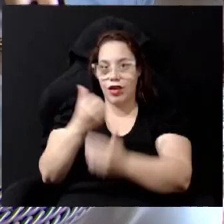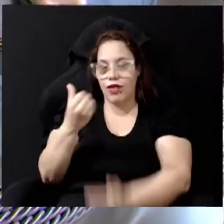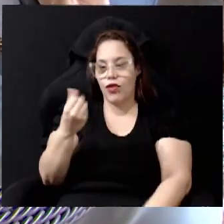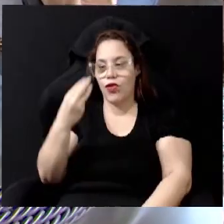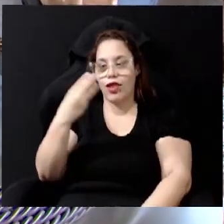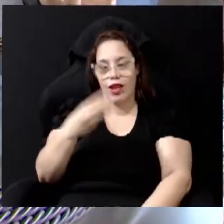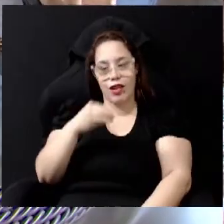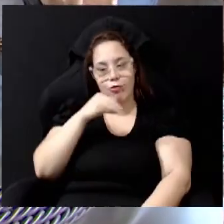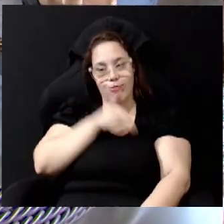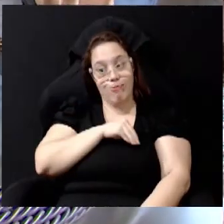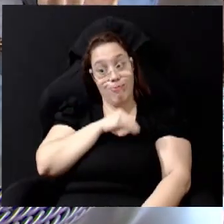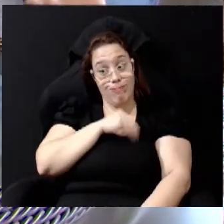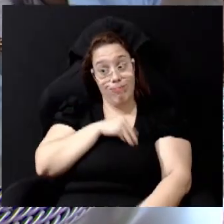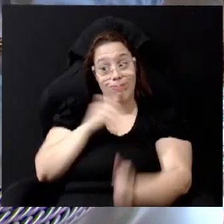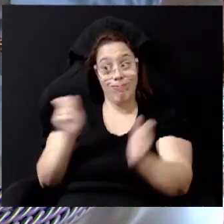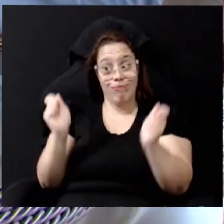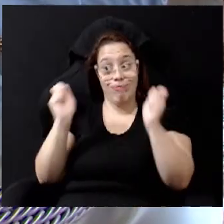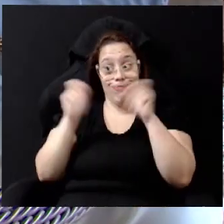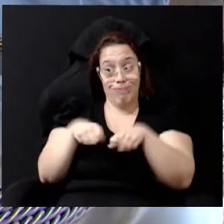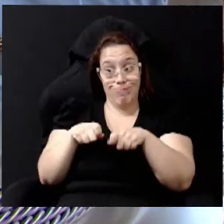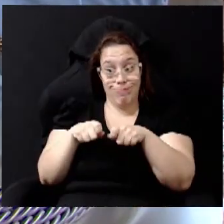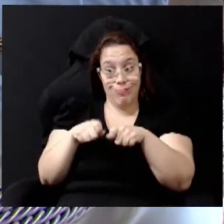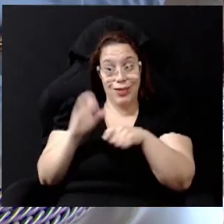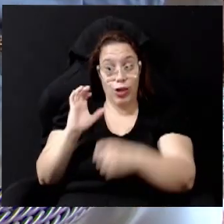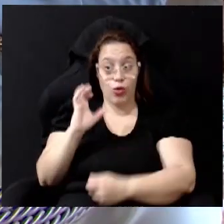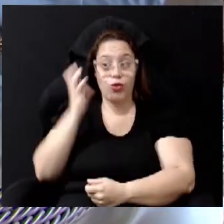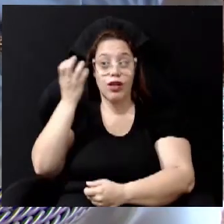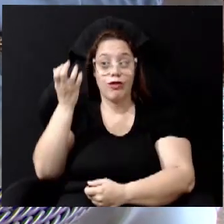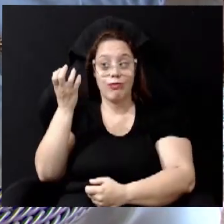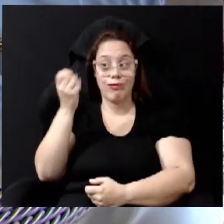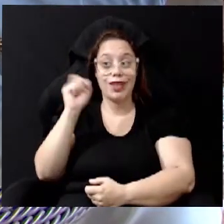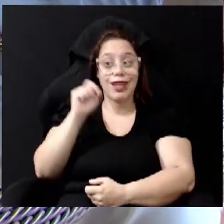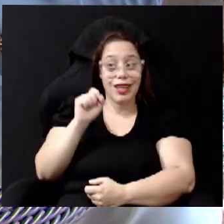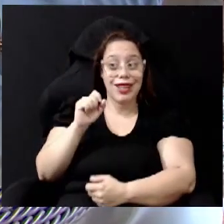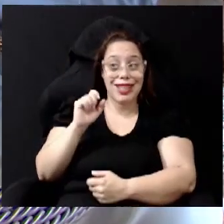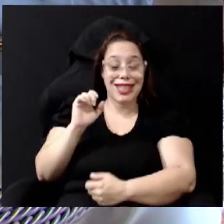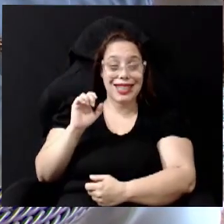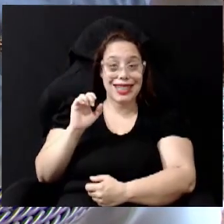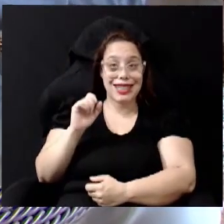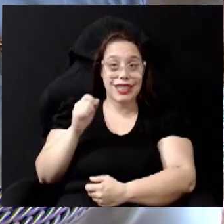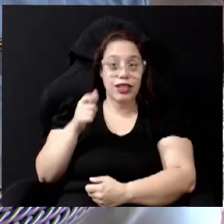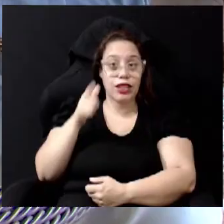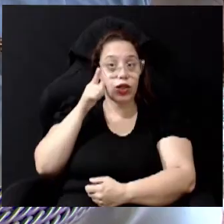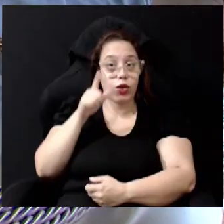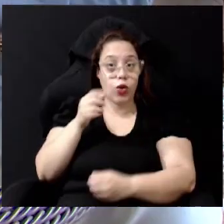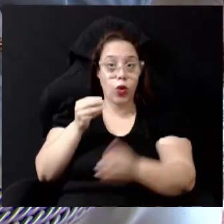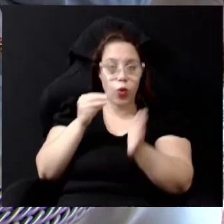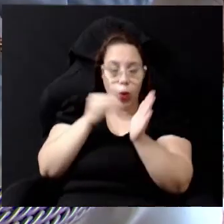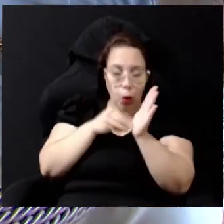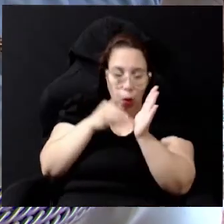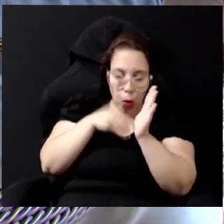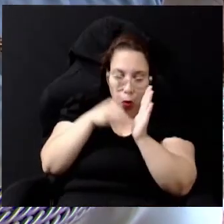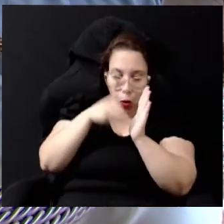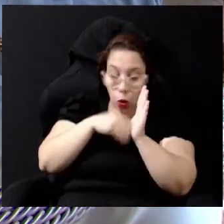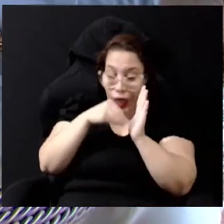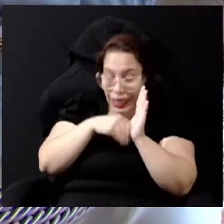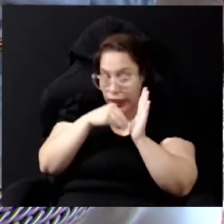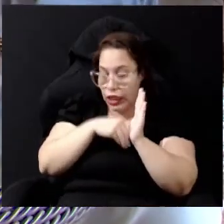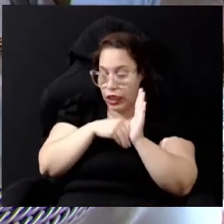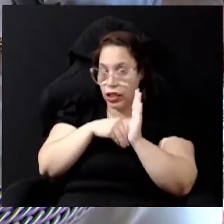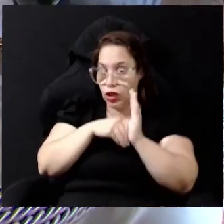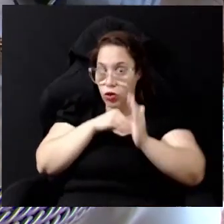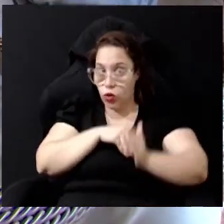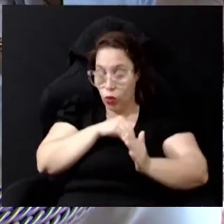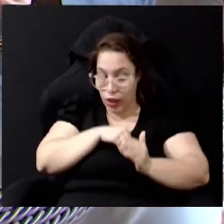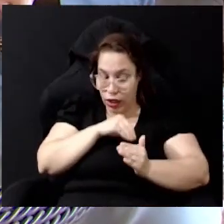grande possibilidade disso ter acontecido. Se esse foi o caso, da pessoa ter conseguido poupar uma parte do 13º, ótimo,